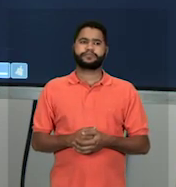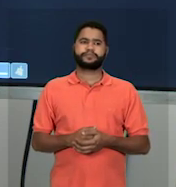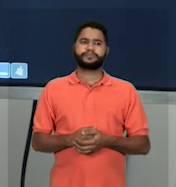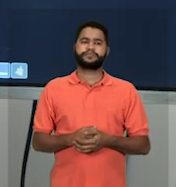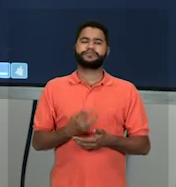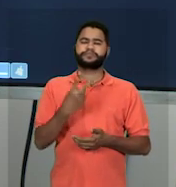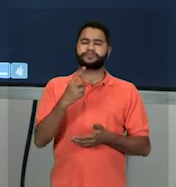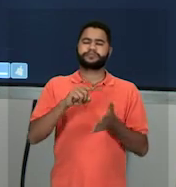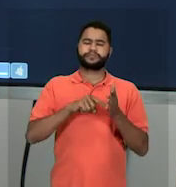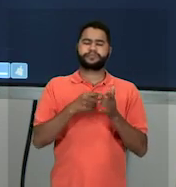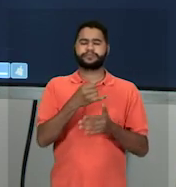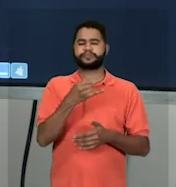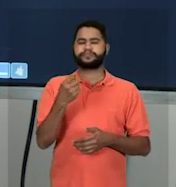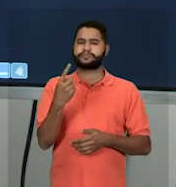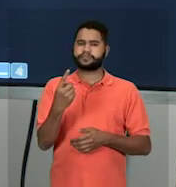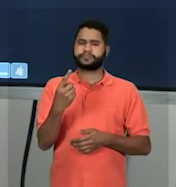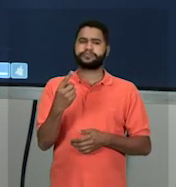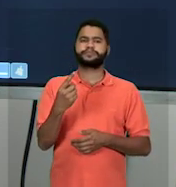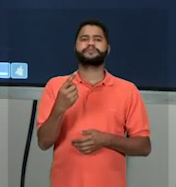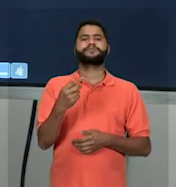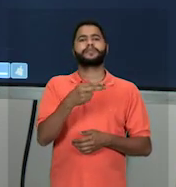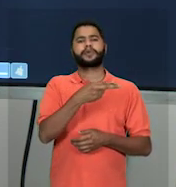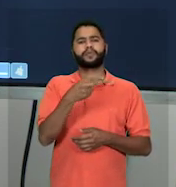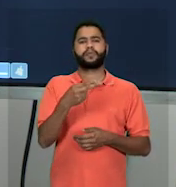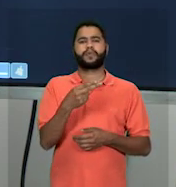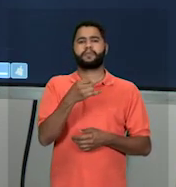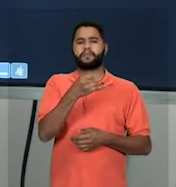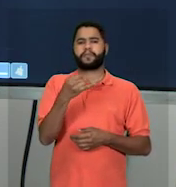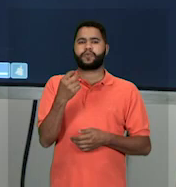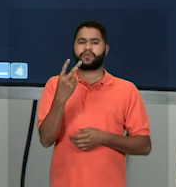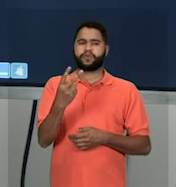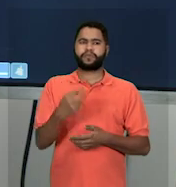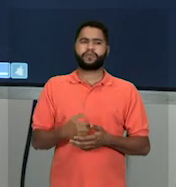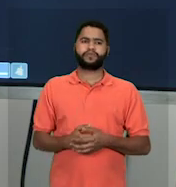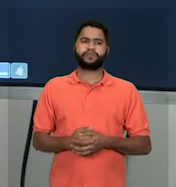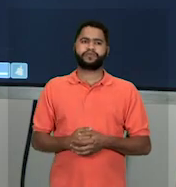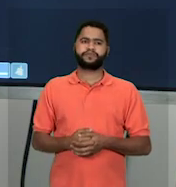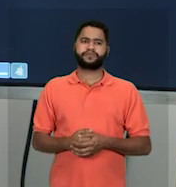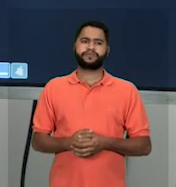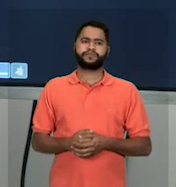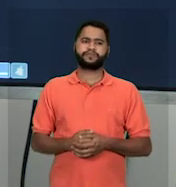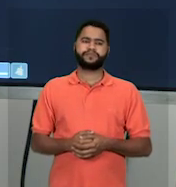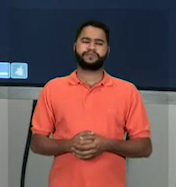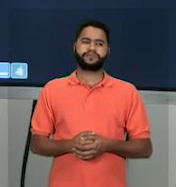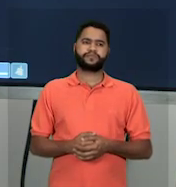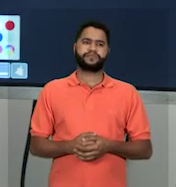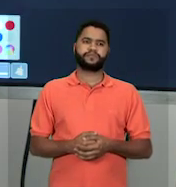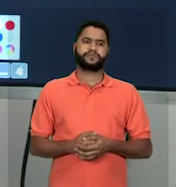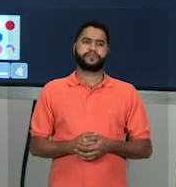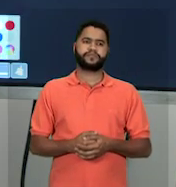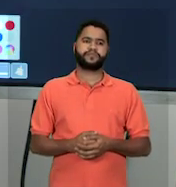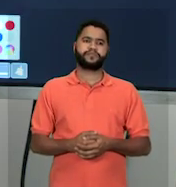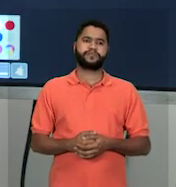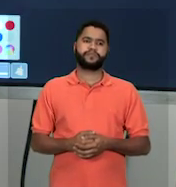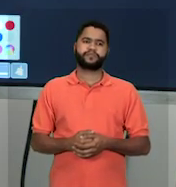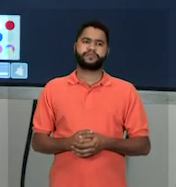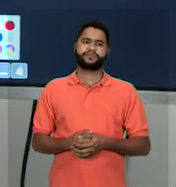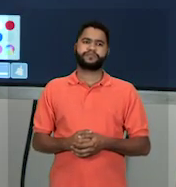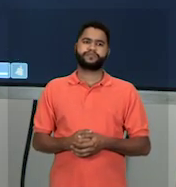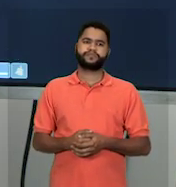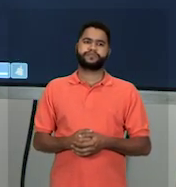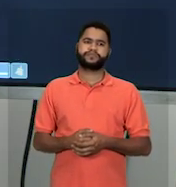as duas vezes - 1 - 2 então chover em e aqui também